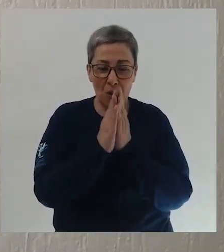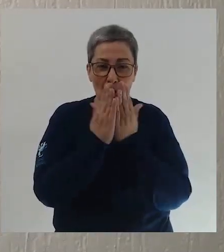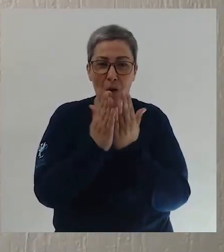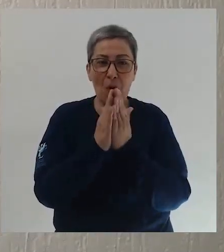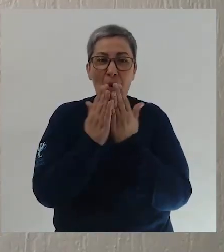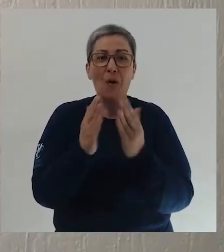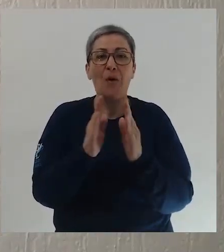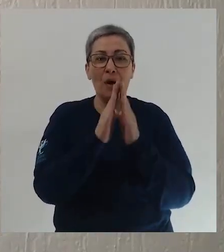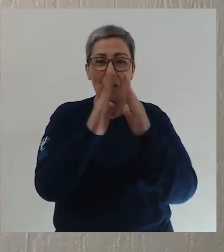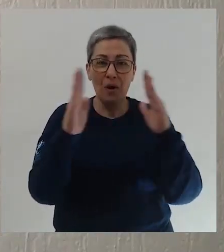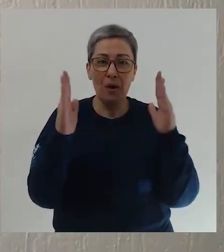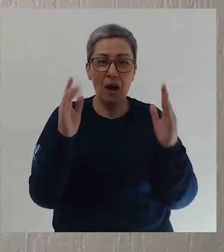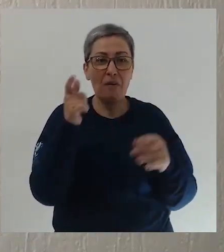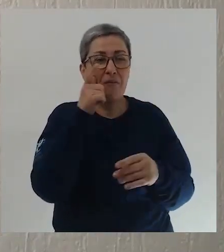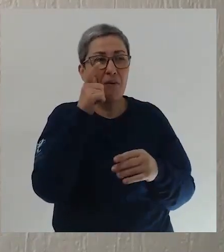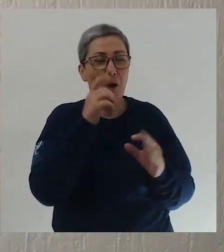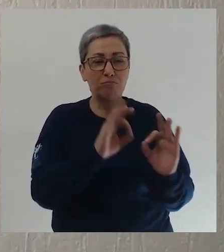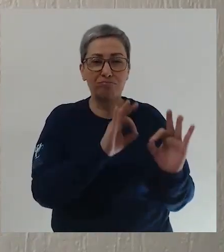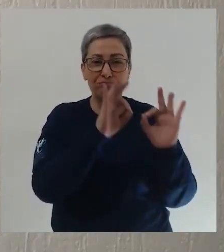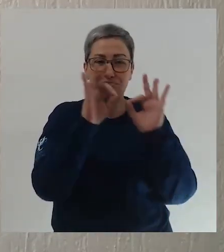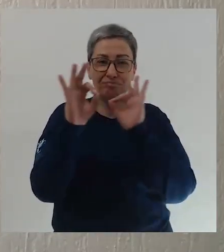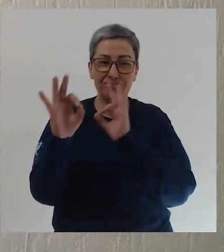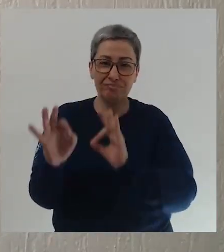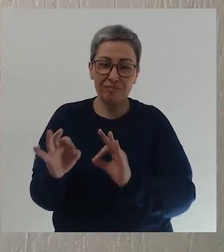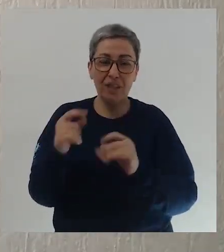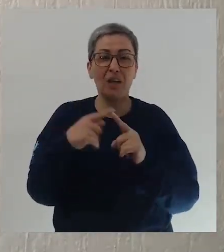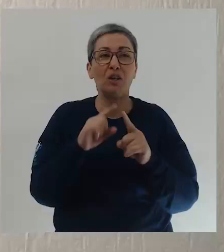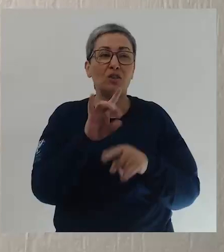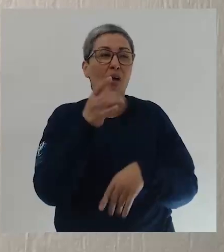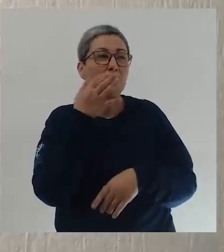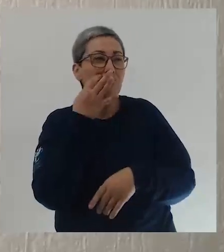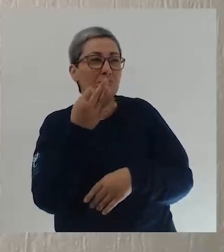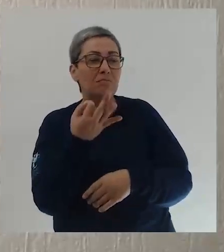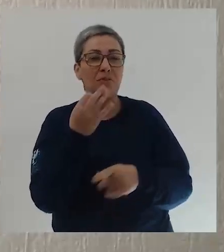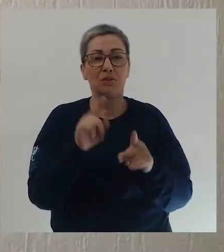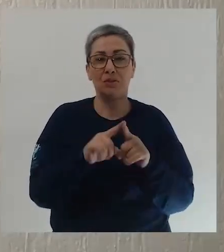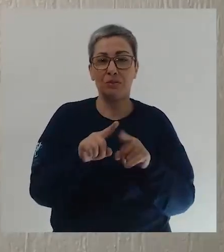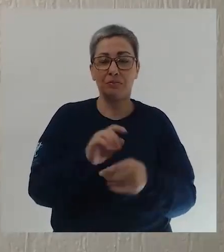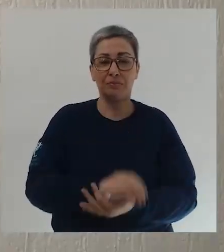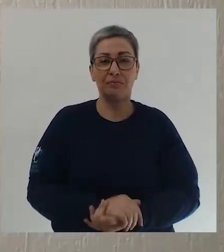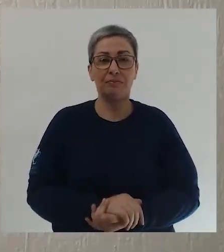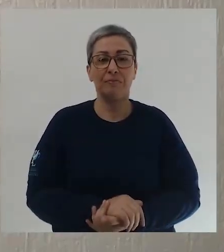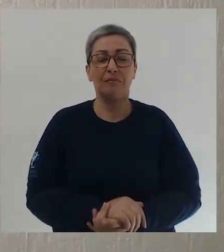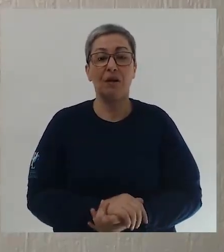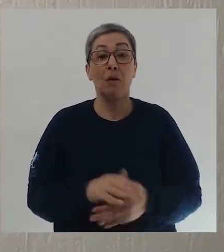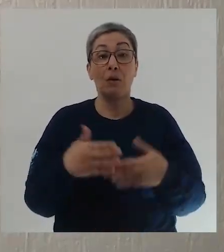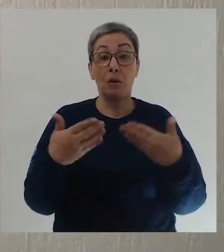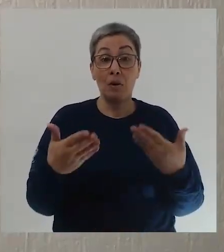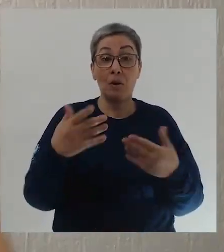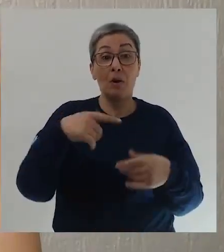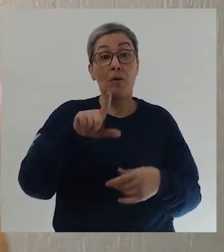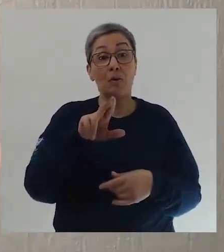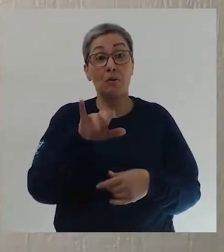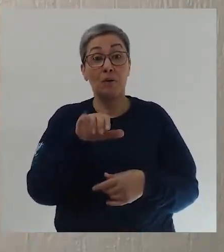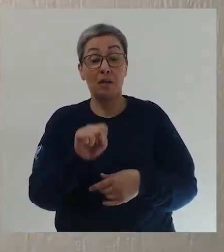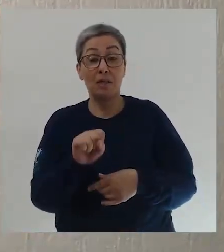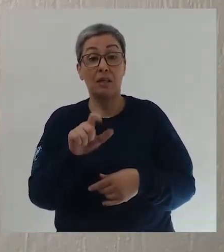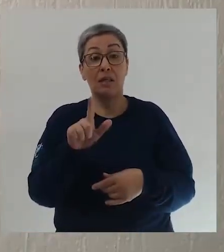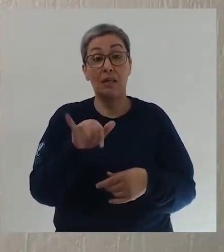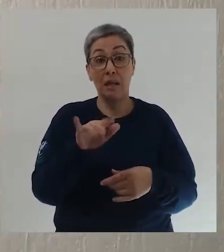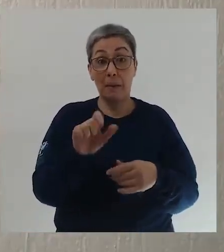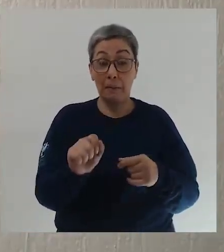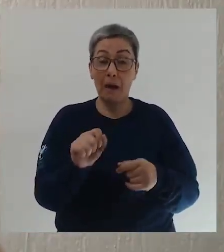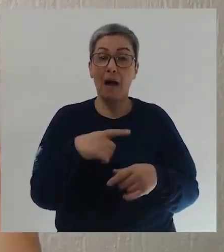a biblioteca e assistiu a inúmeras aulas como ouvinte, né, como aluno ouvinte. O Luiz